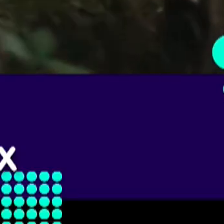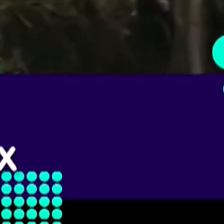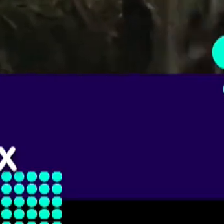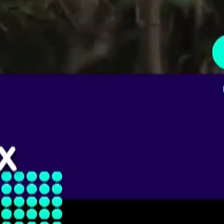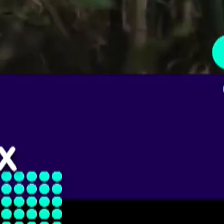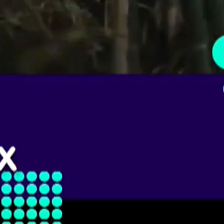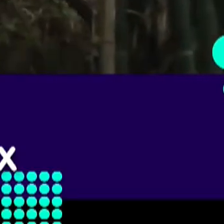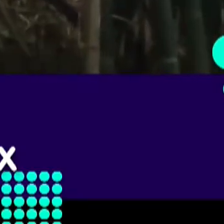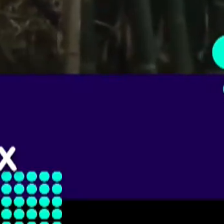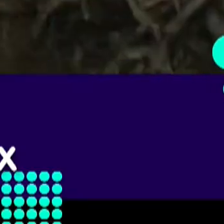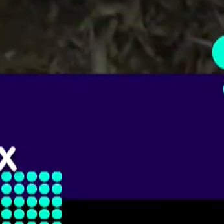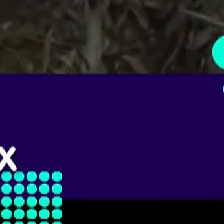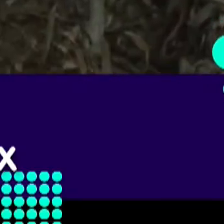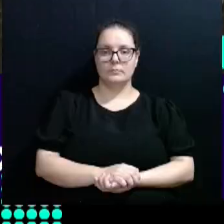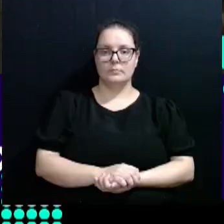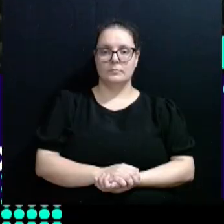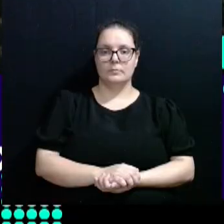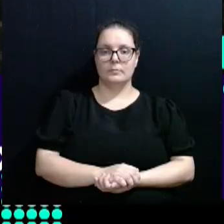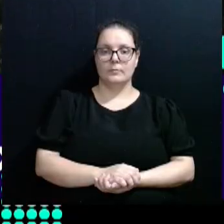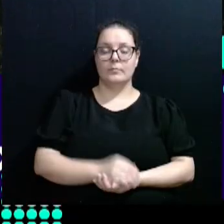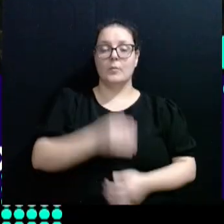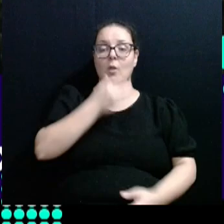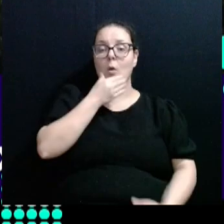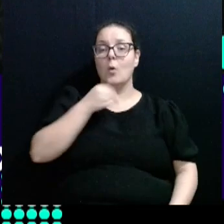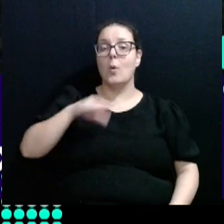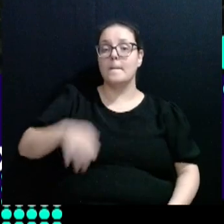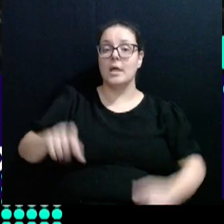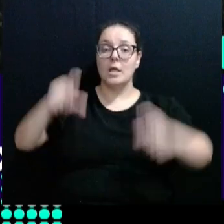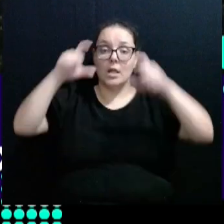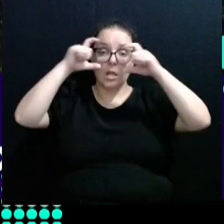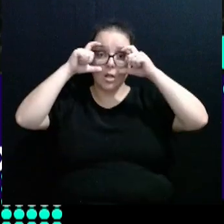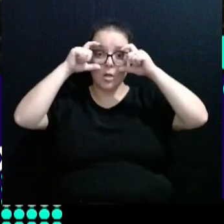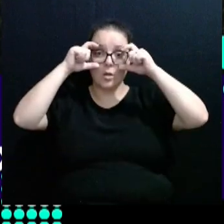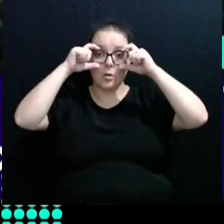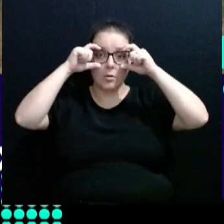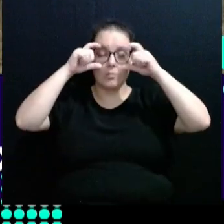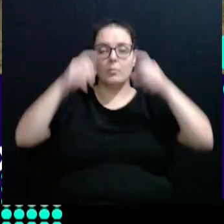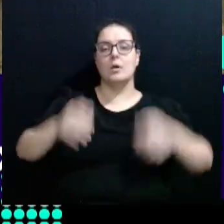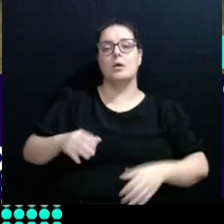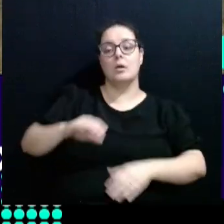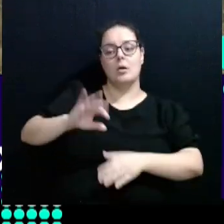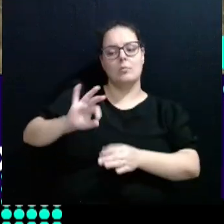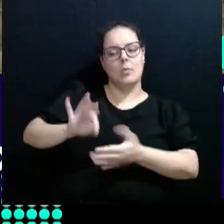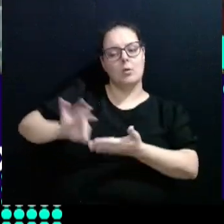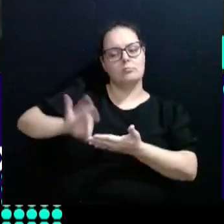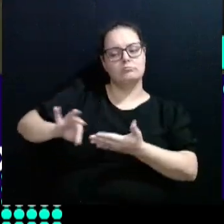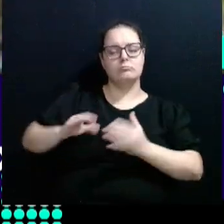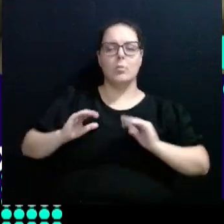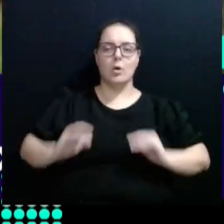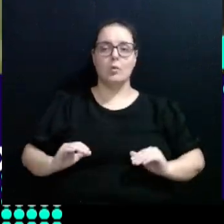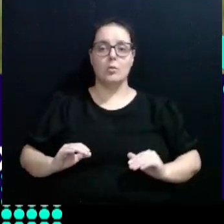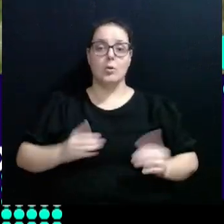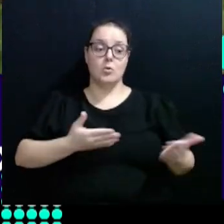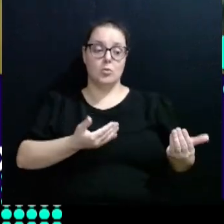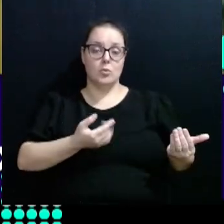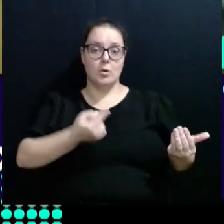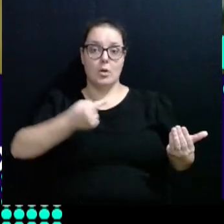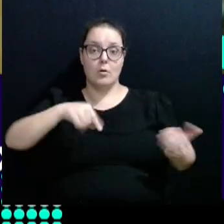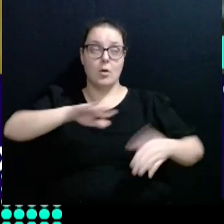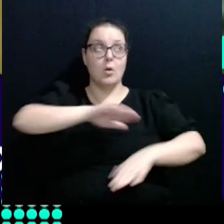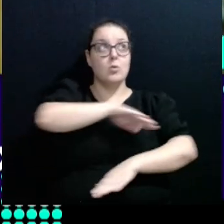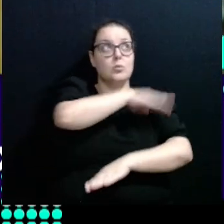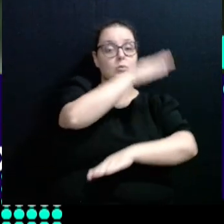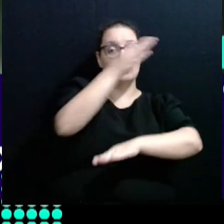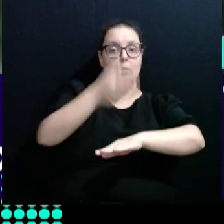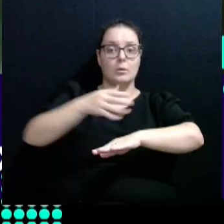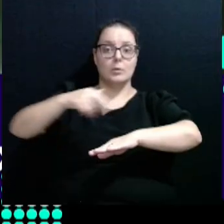O Menino e o Panda. Para corrigir o seu comportamento, o jovem Tian é enviado às montanhas, onde inicia uma